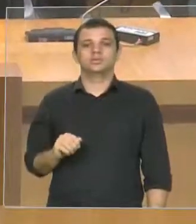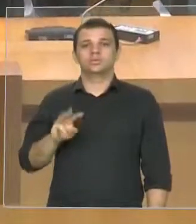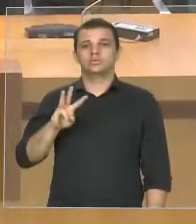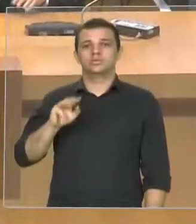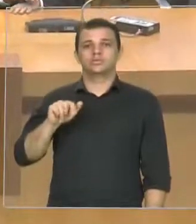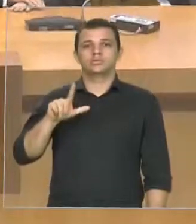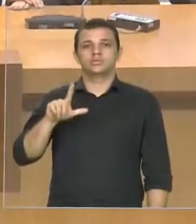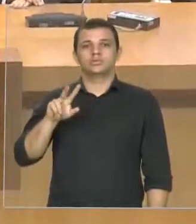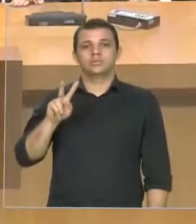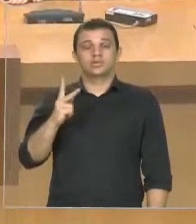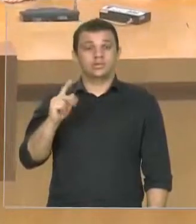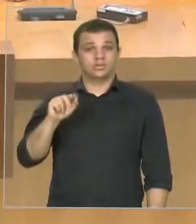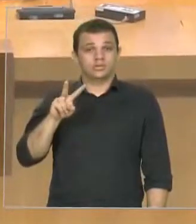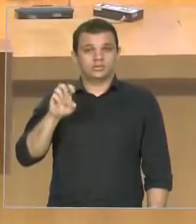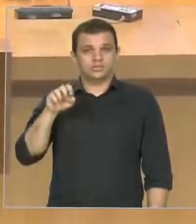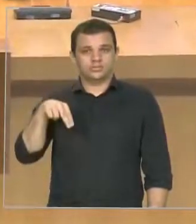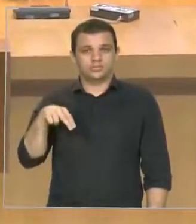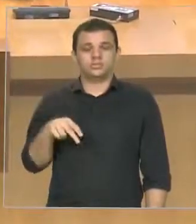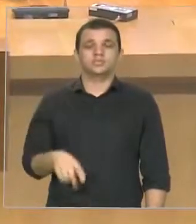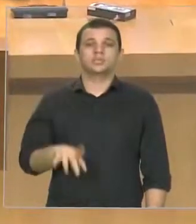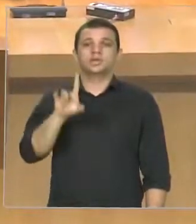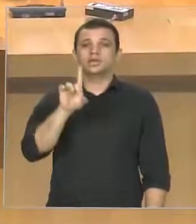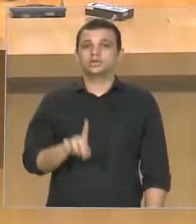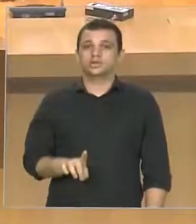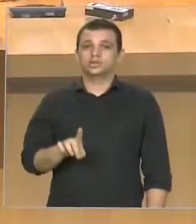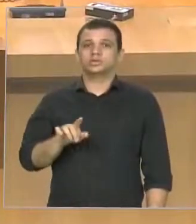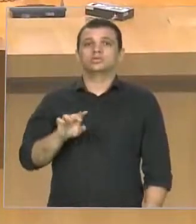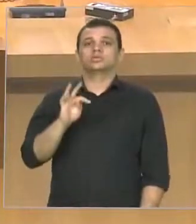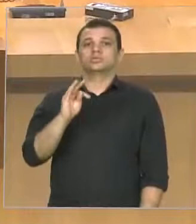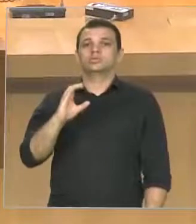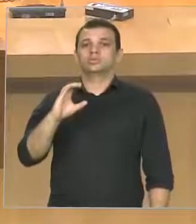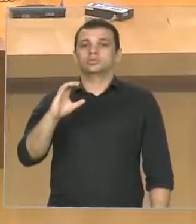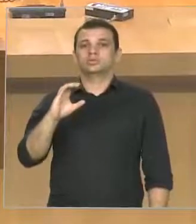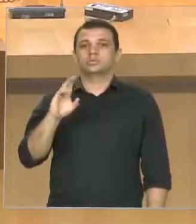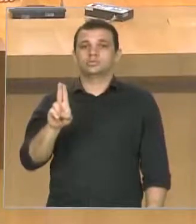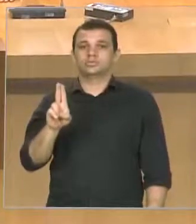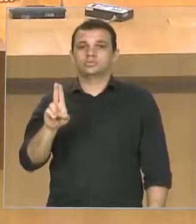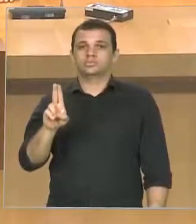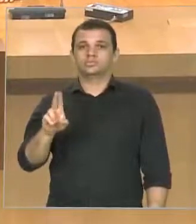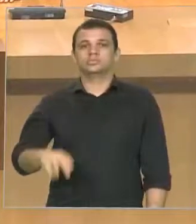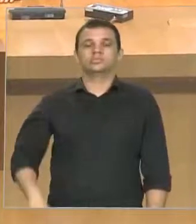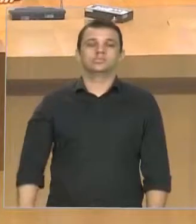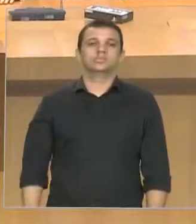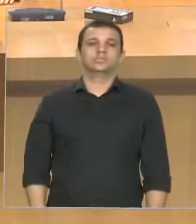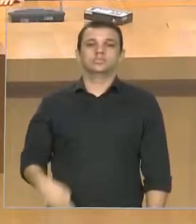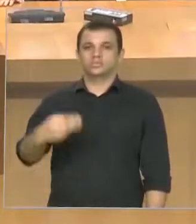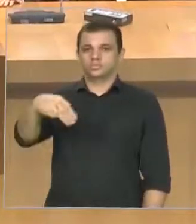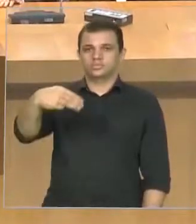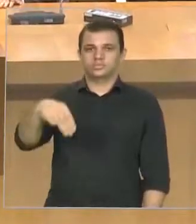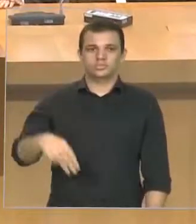Valraven, dirigente do Tribunal de Contas da União do Maranhão.